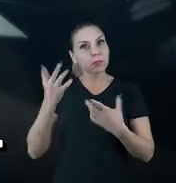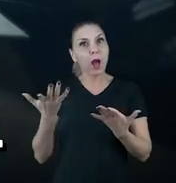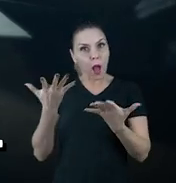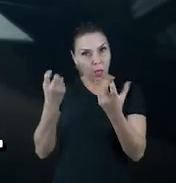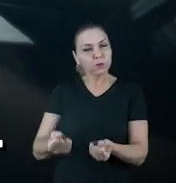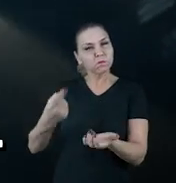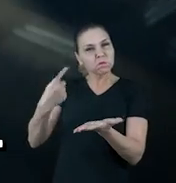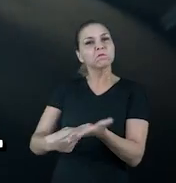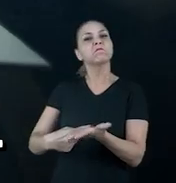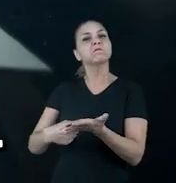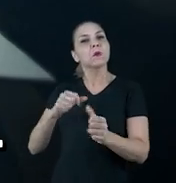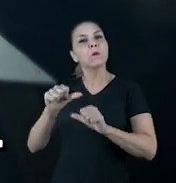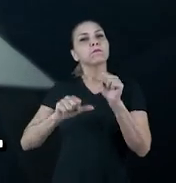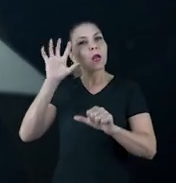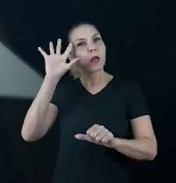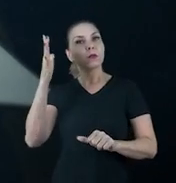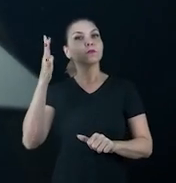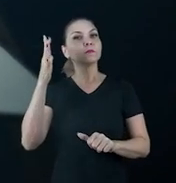compromisso de